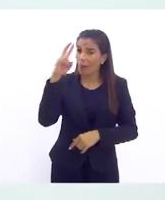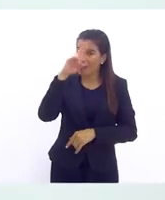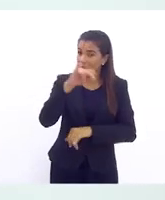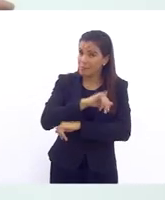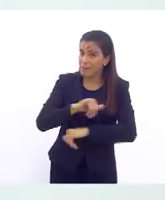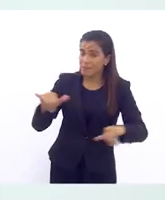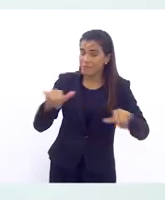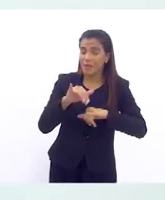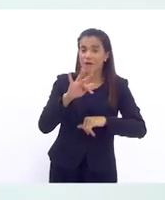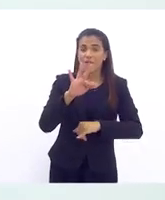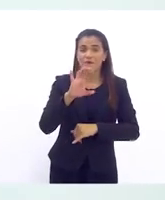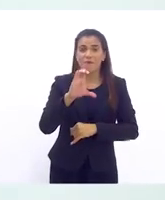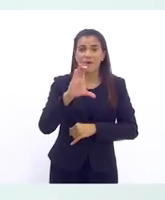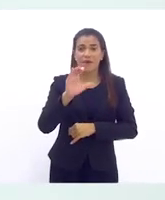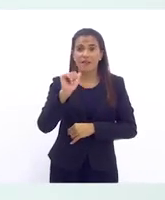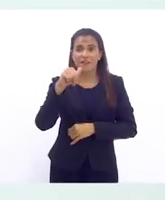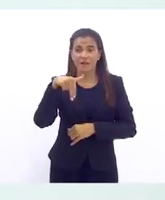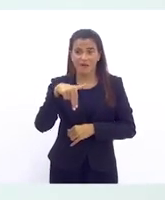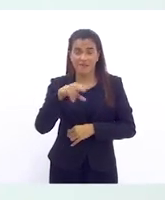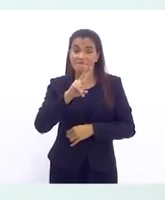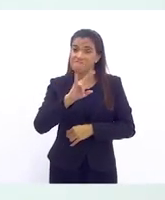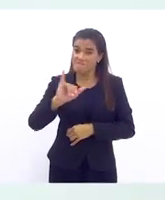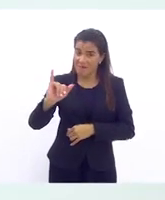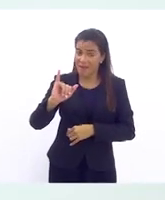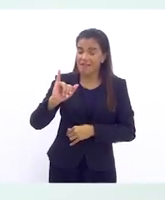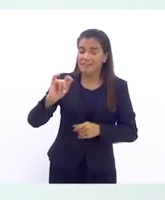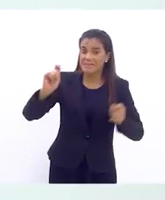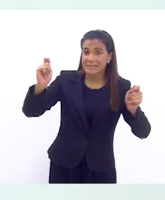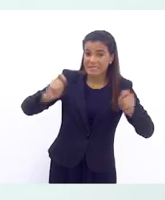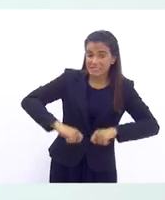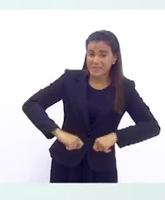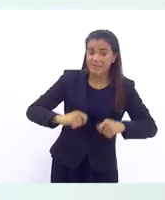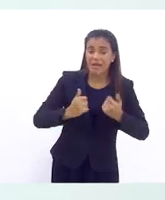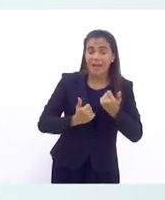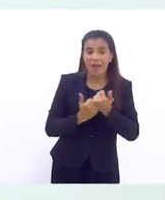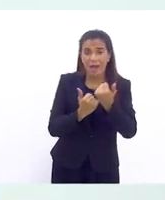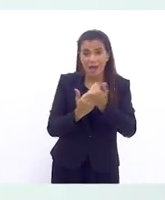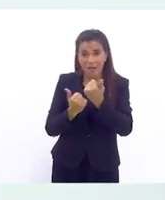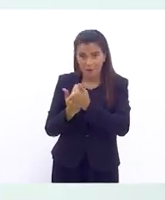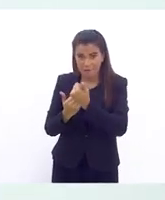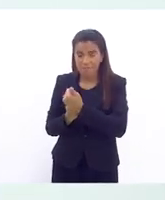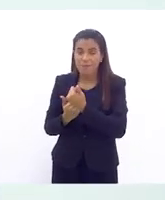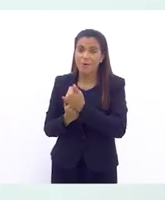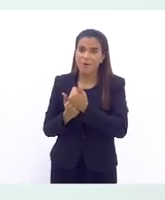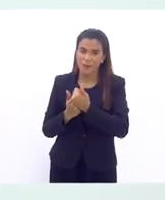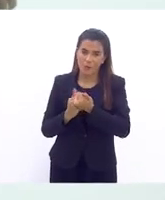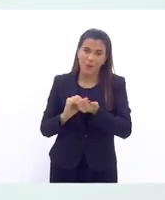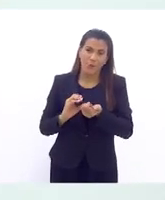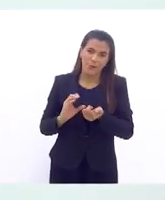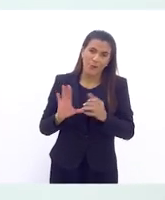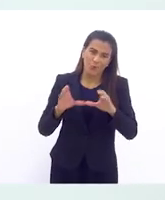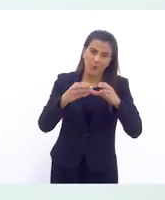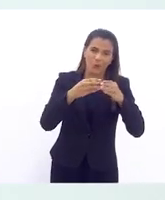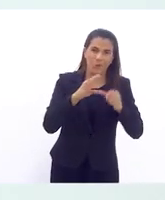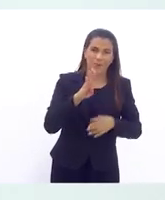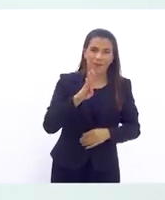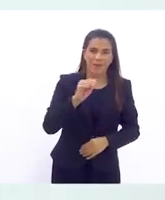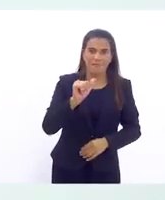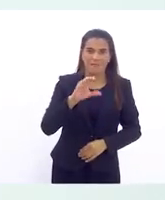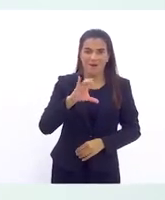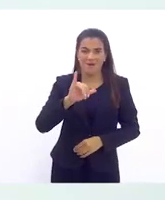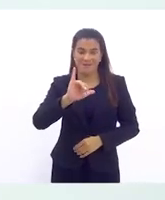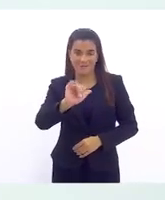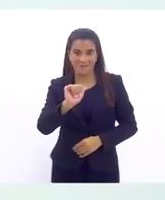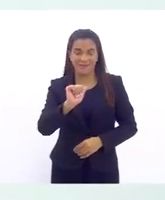o fecan vai contar né Se possível com apoio de recursos dos comitês de bacia para projetos que sejam né